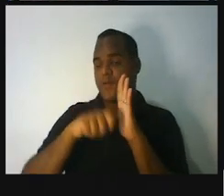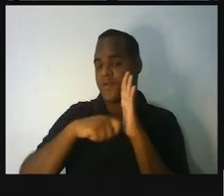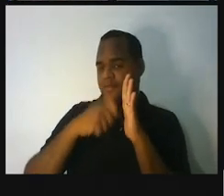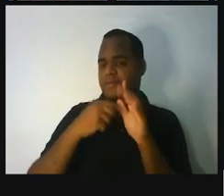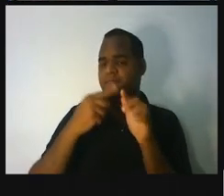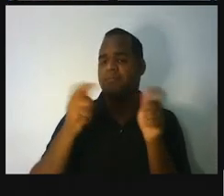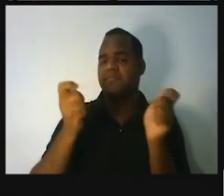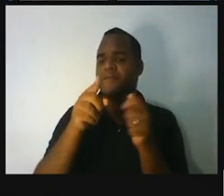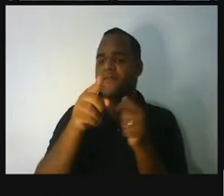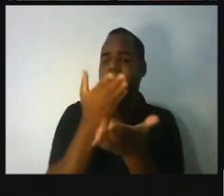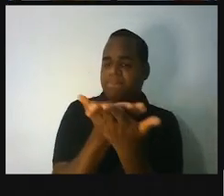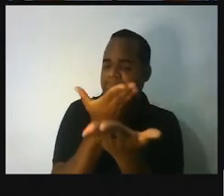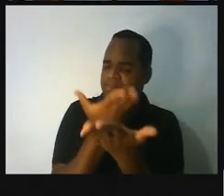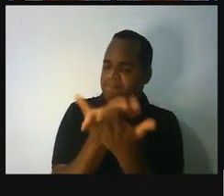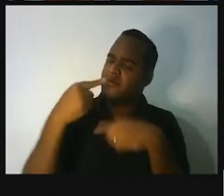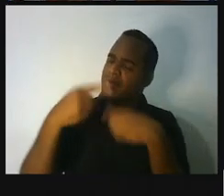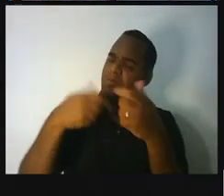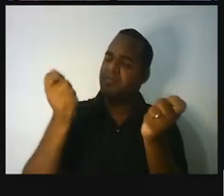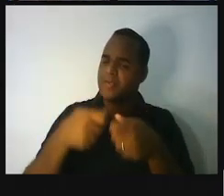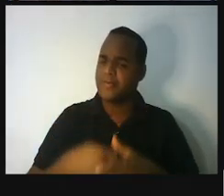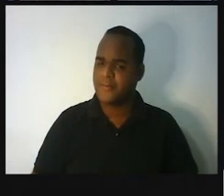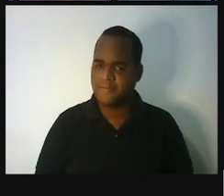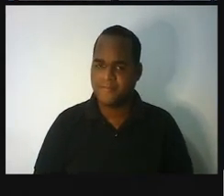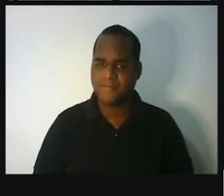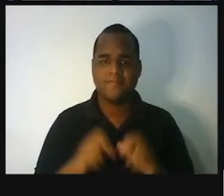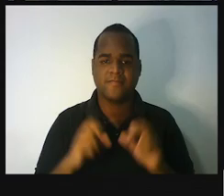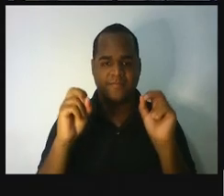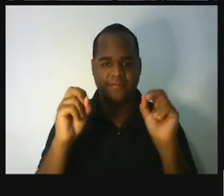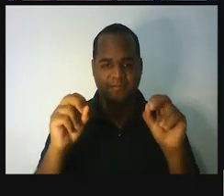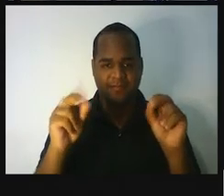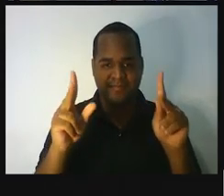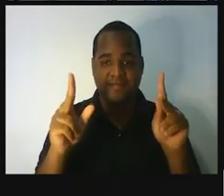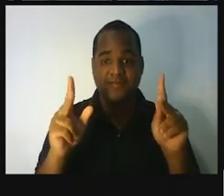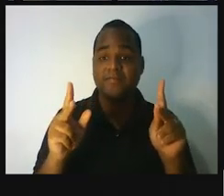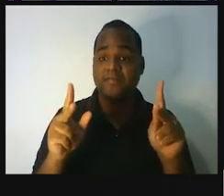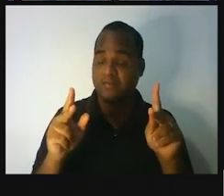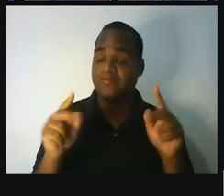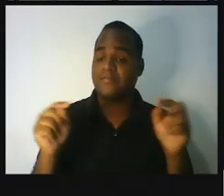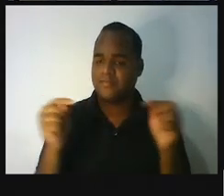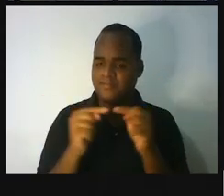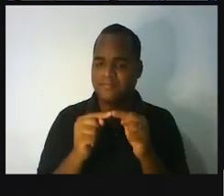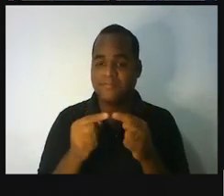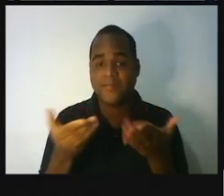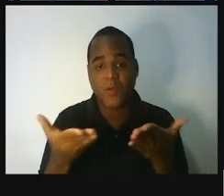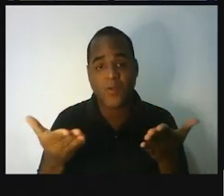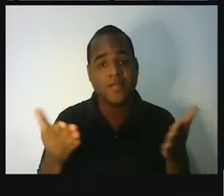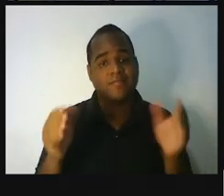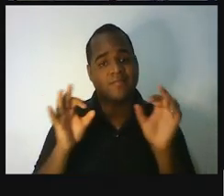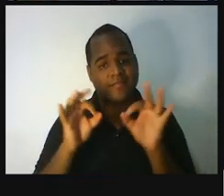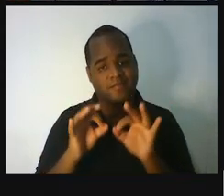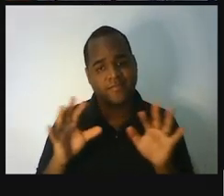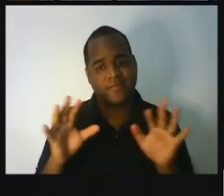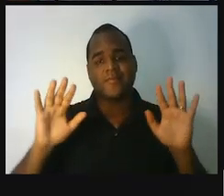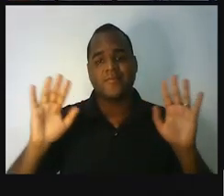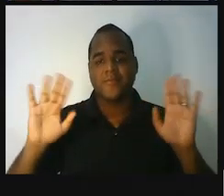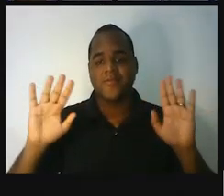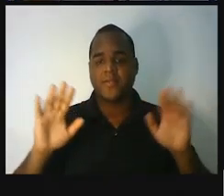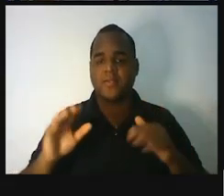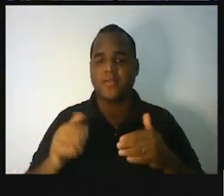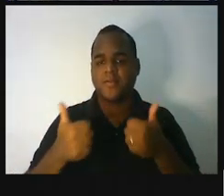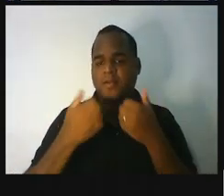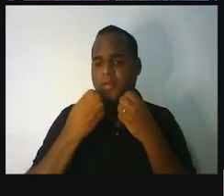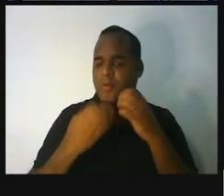você consiga estudar depois. Belezinha? Bom, e é isso aí. Eu vou me despedindo dessa aula. Para mim